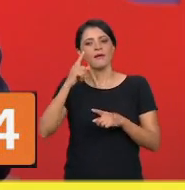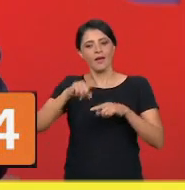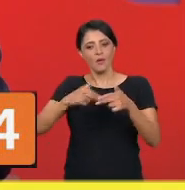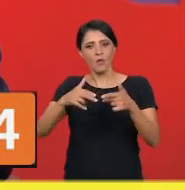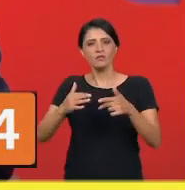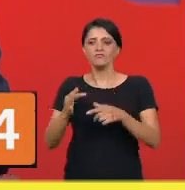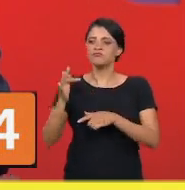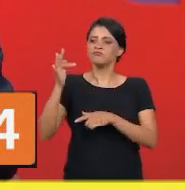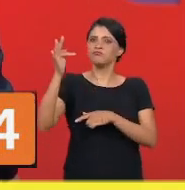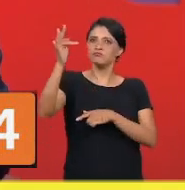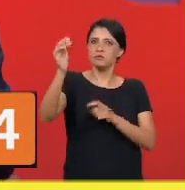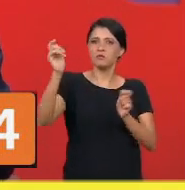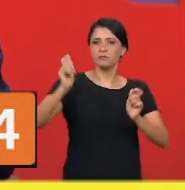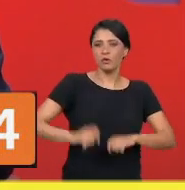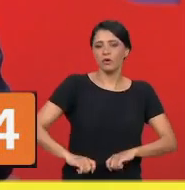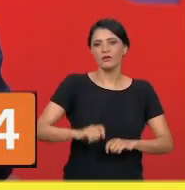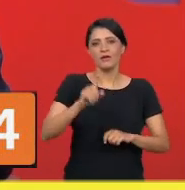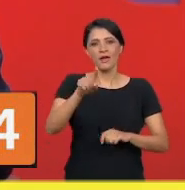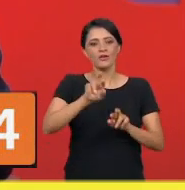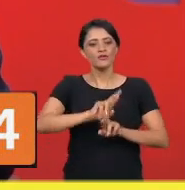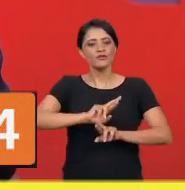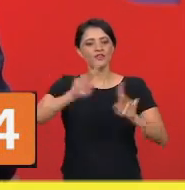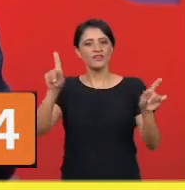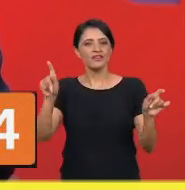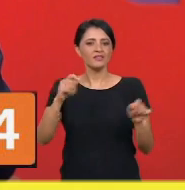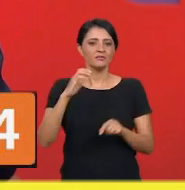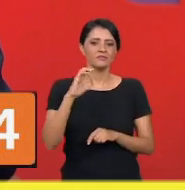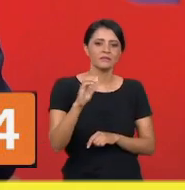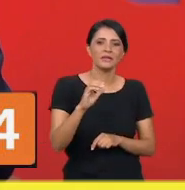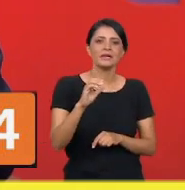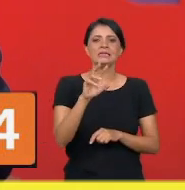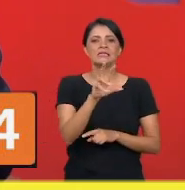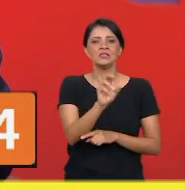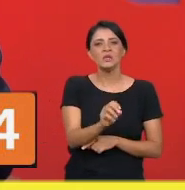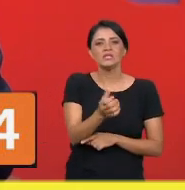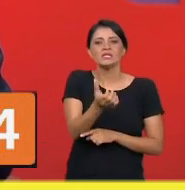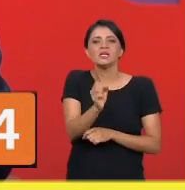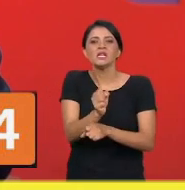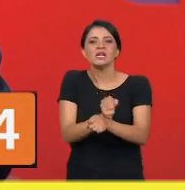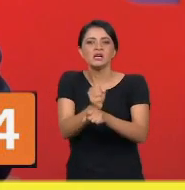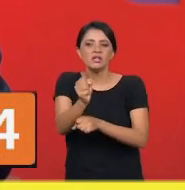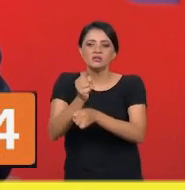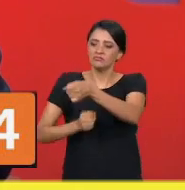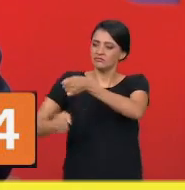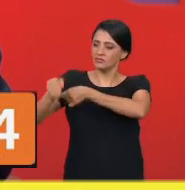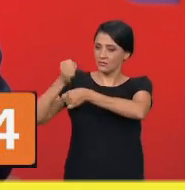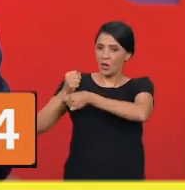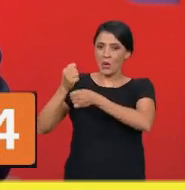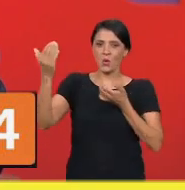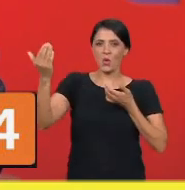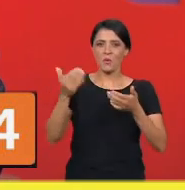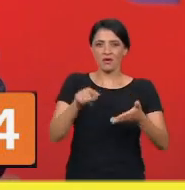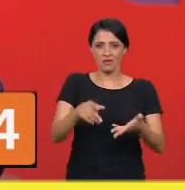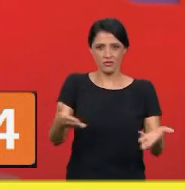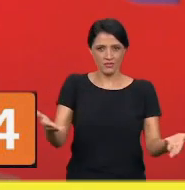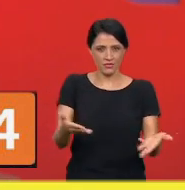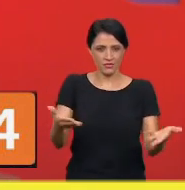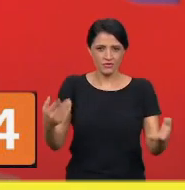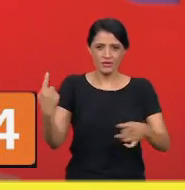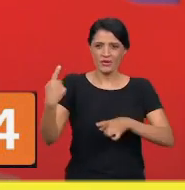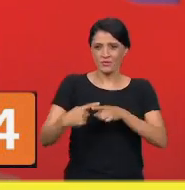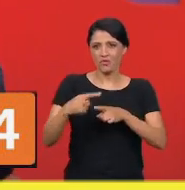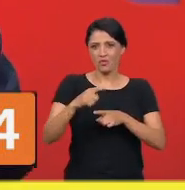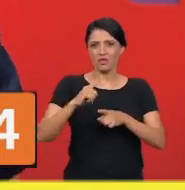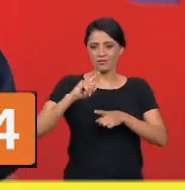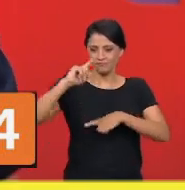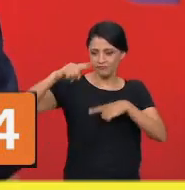lugar. É diferente o fazer científico de 50, 60 anos atrás em relação a hoje, por exemplo, por conta justamente desse